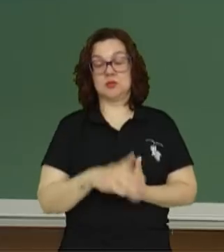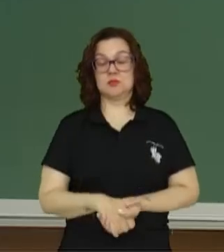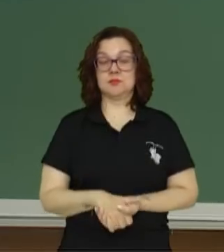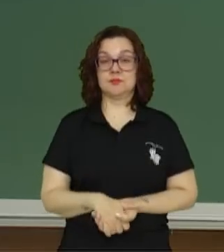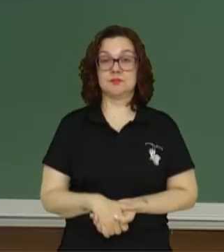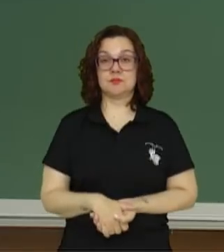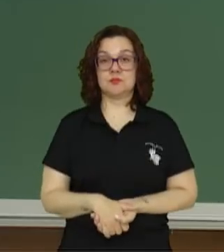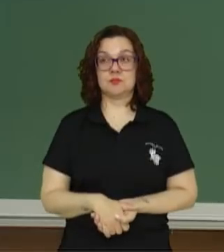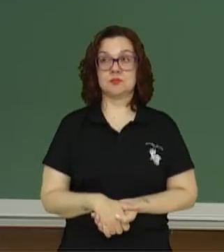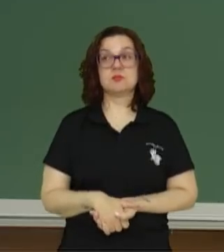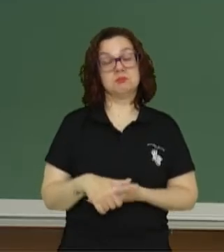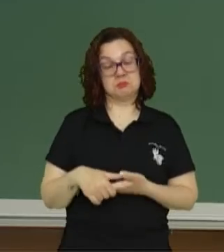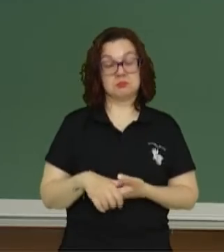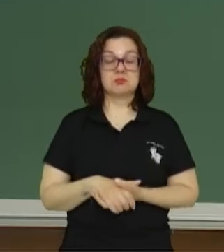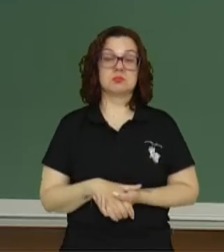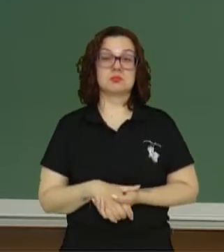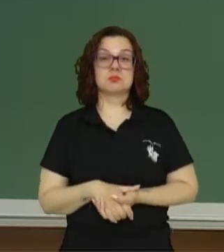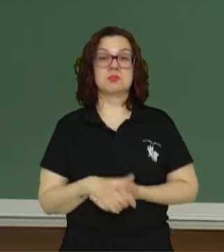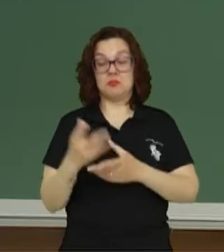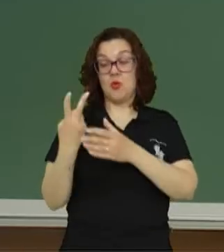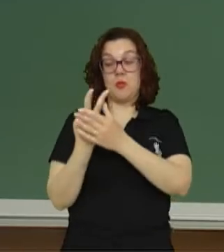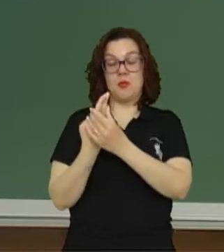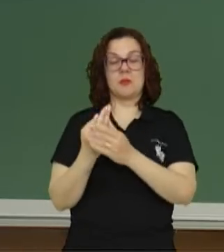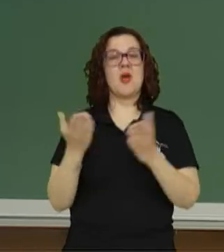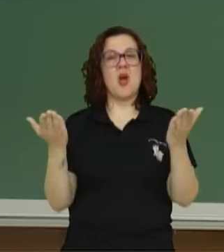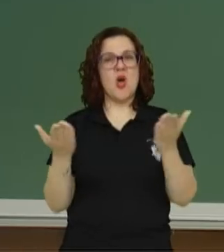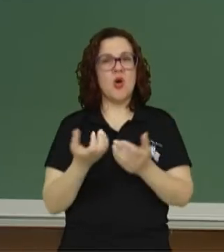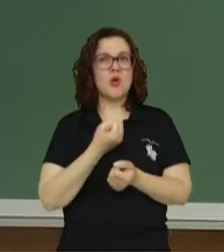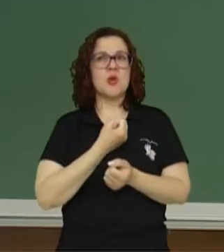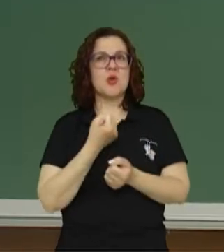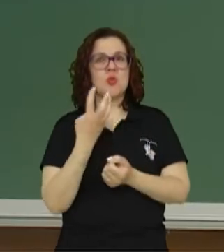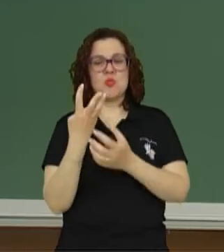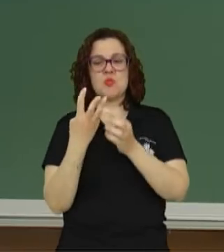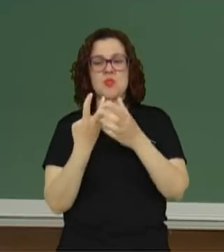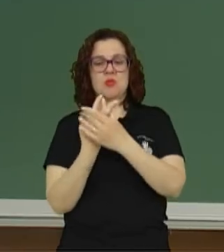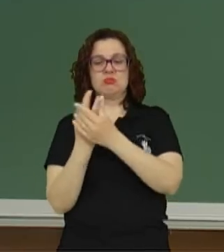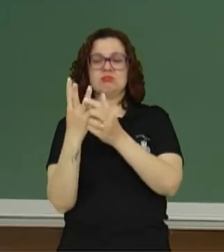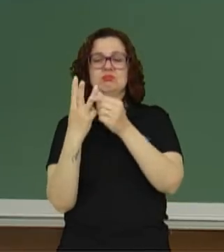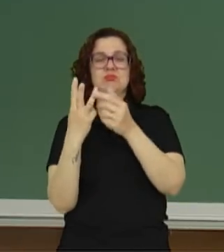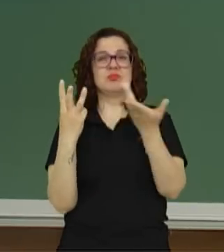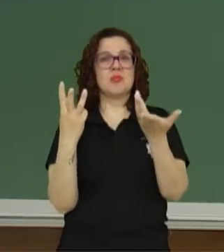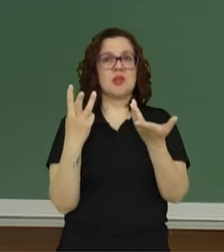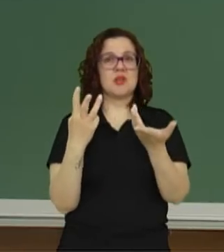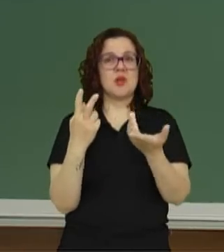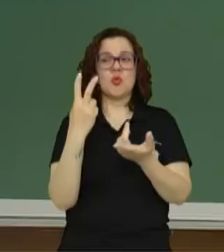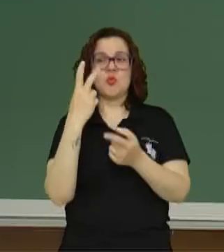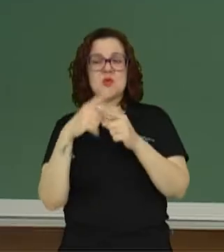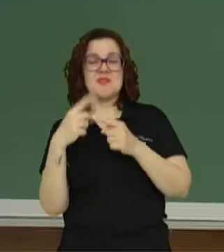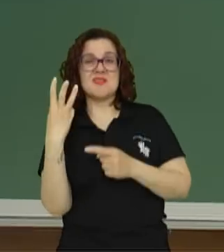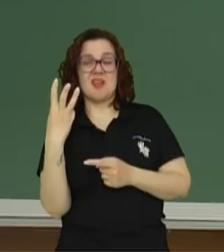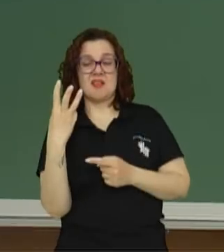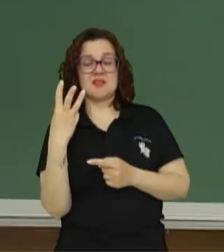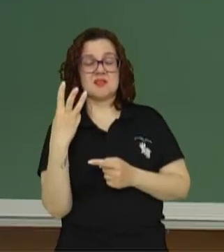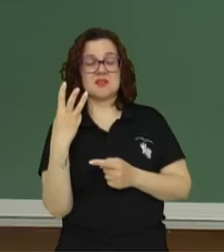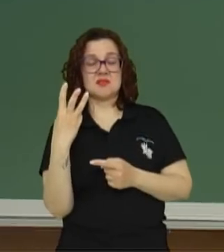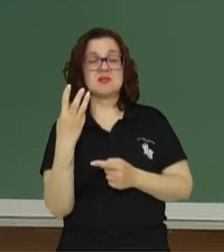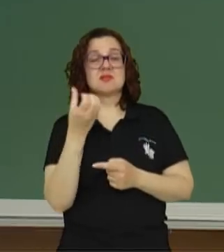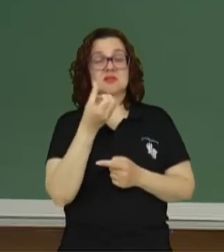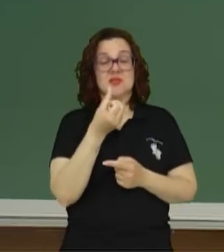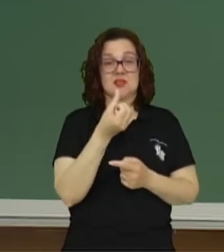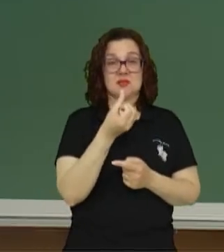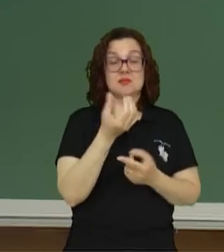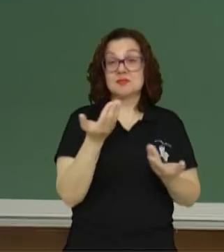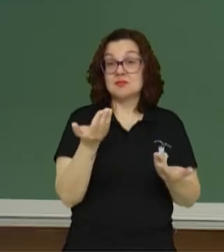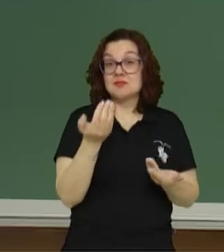4, outro número par. Se eu pegar um número ímpar, 2 vezes 3, 3 é ímpar, 2 vezes 3, 6.